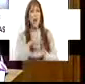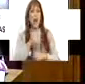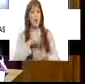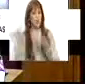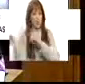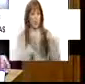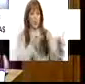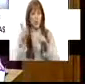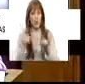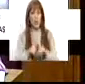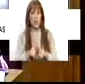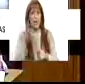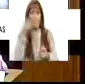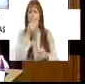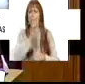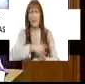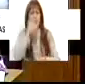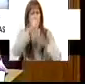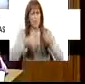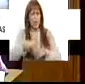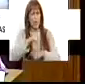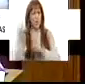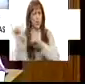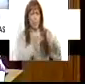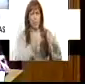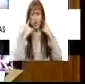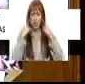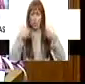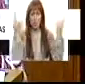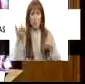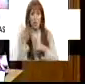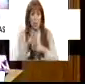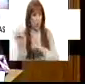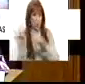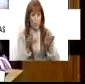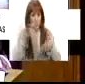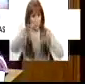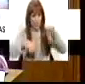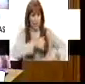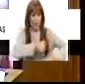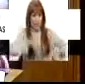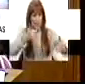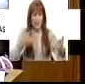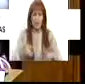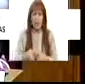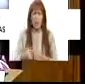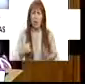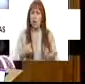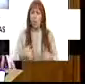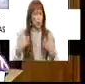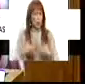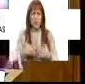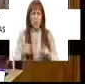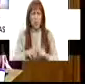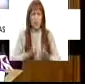área dos transportes, que foi perder passageiros na área dos transportes públicos e designadamente dos transportes urbanos. Não temos